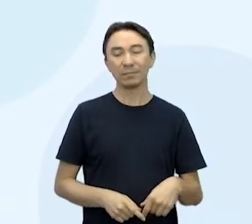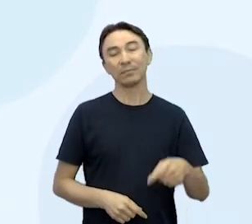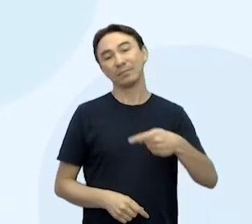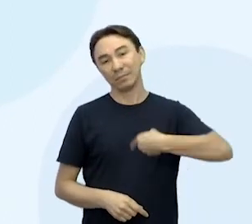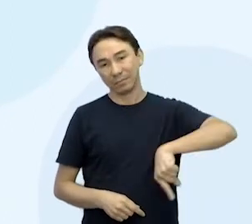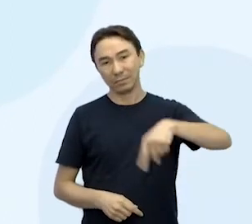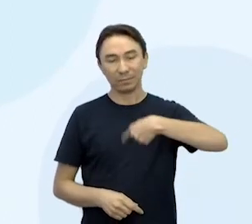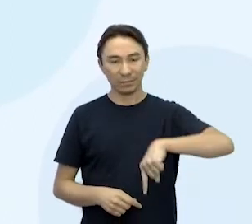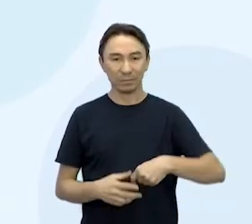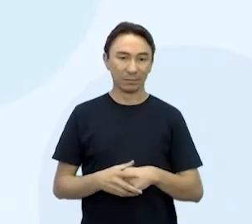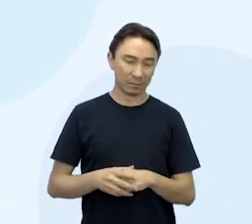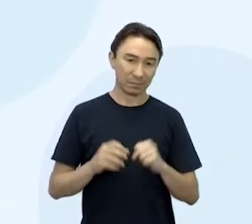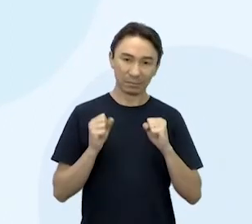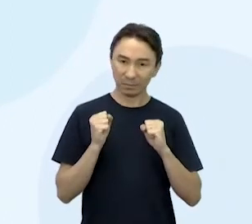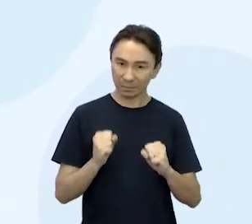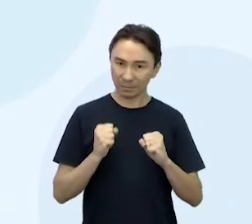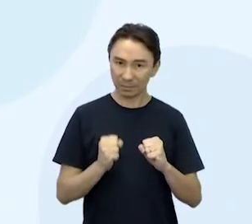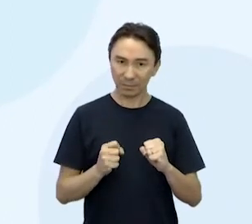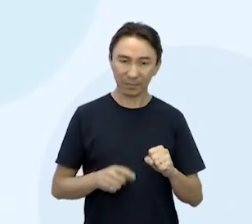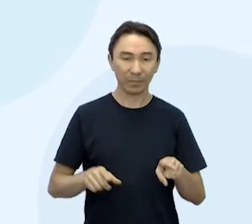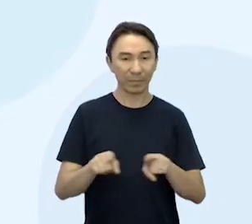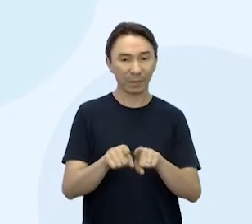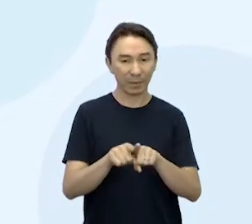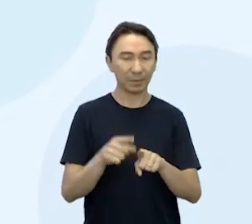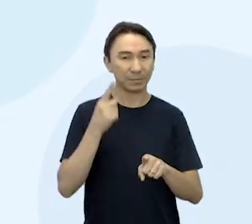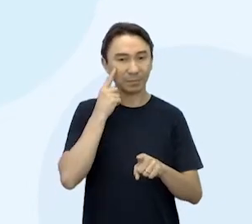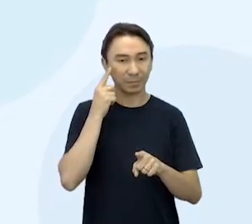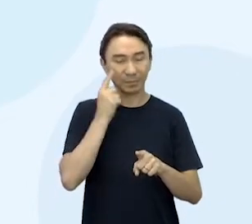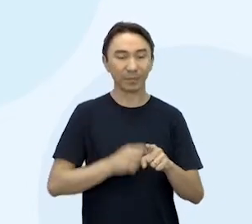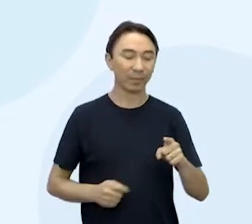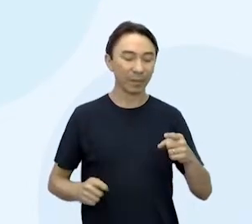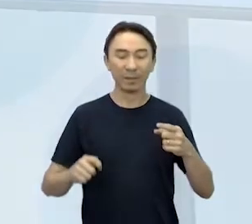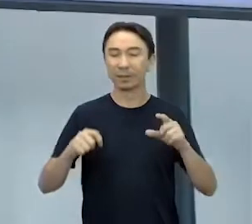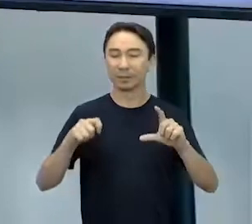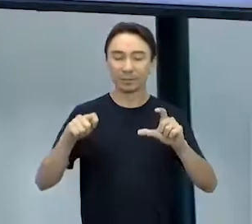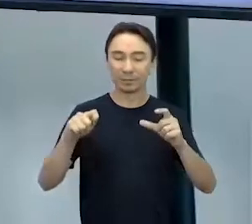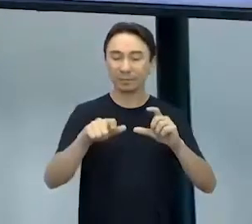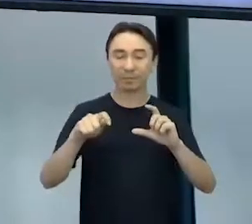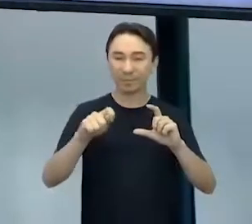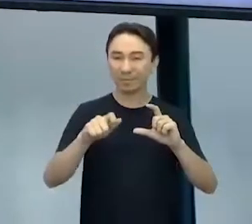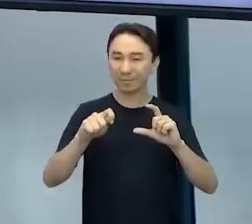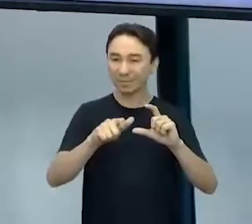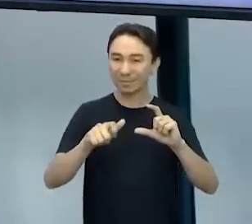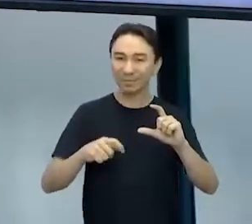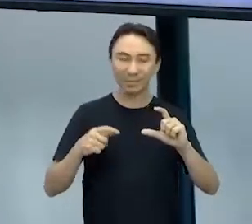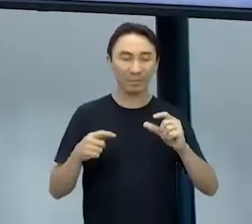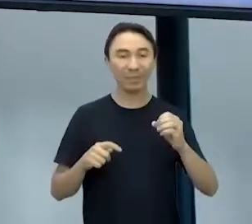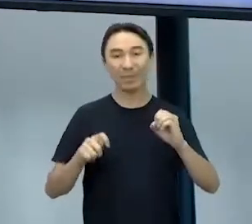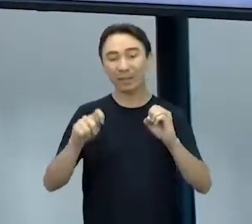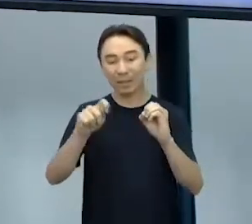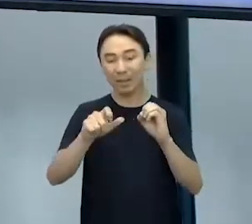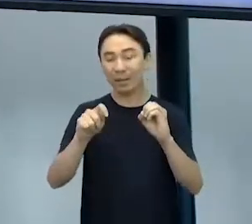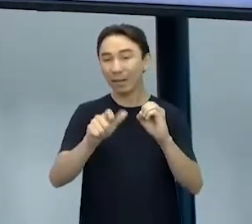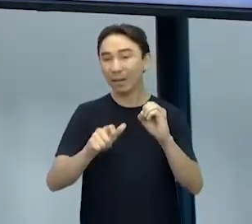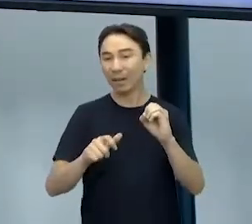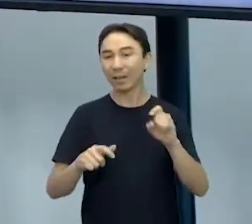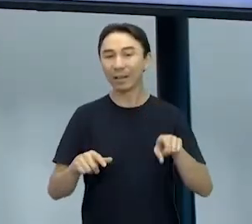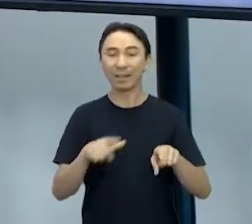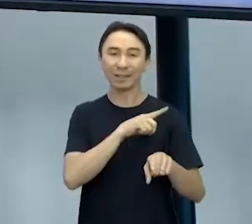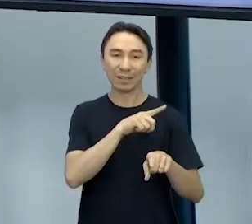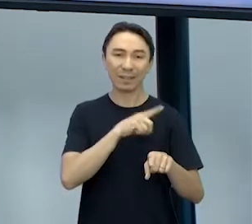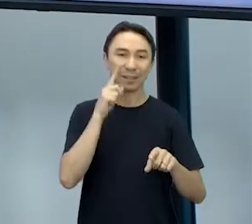ir aí para a ligação covalente. Então, lembra, a ligação iônica acontece sempre com